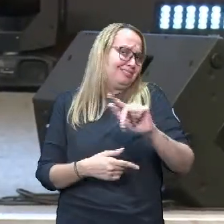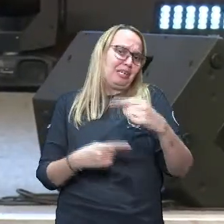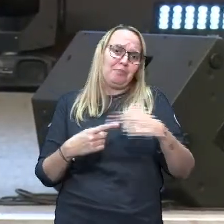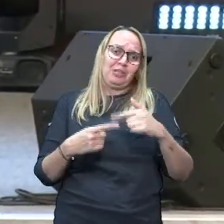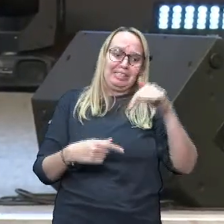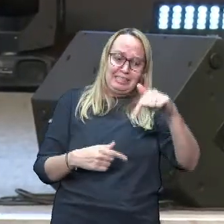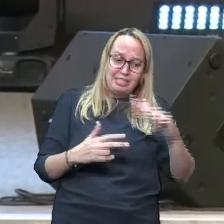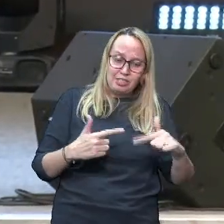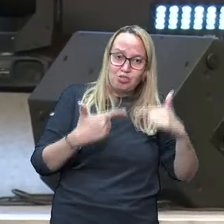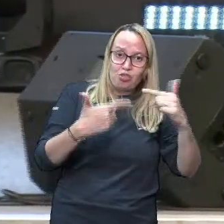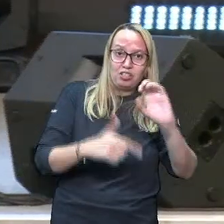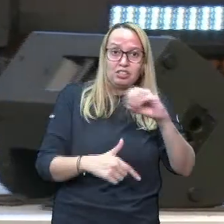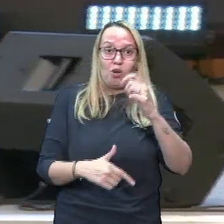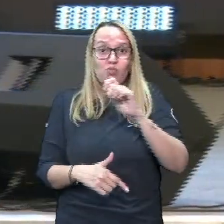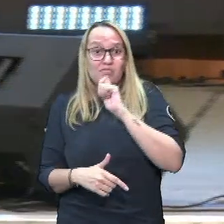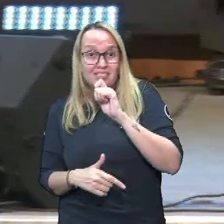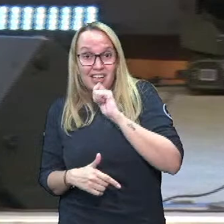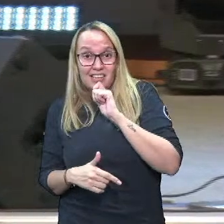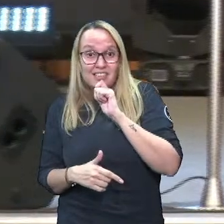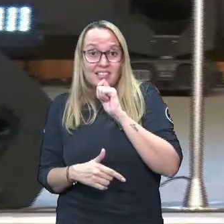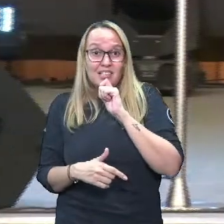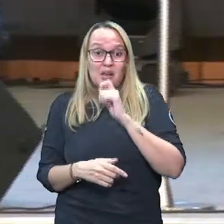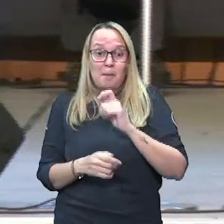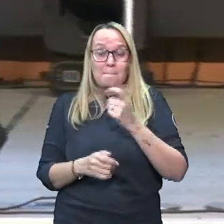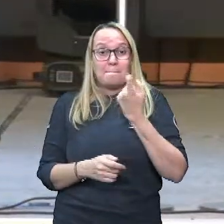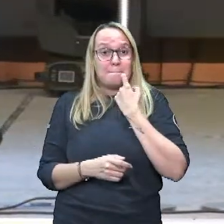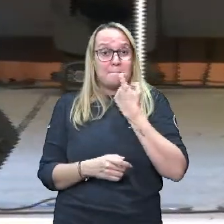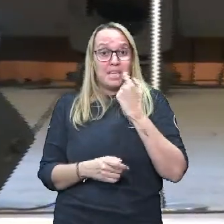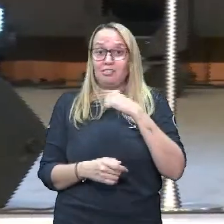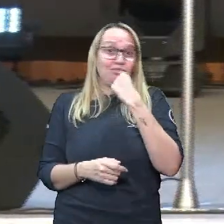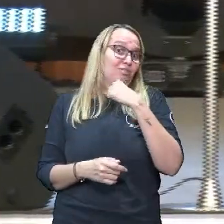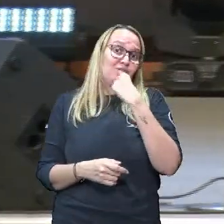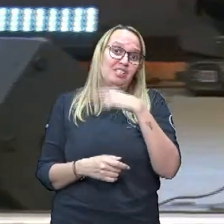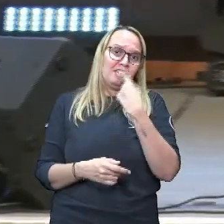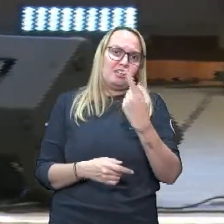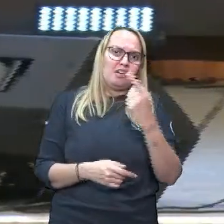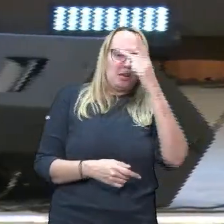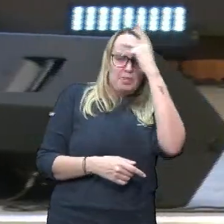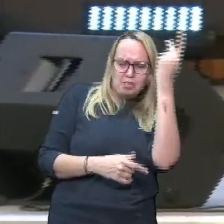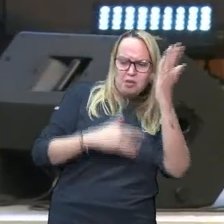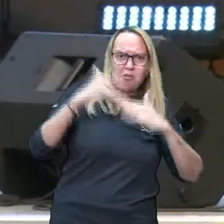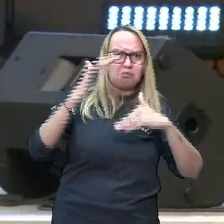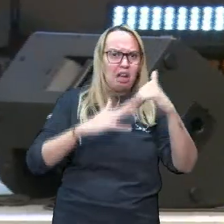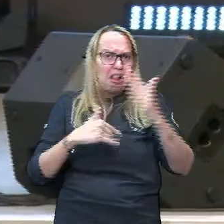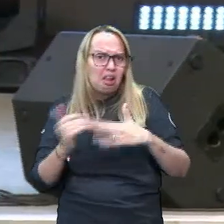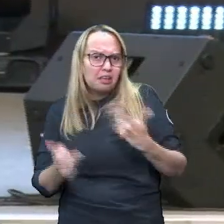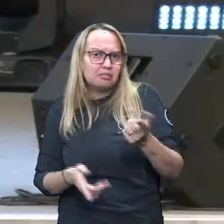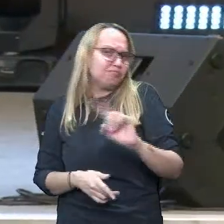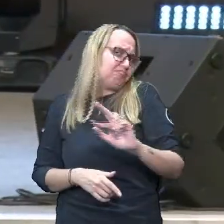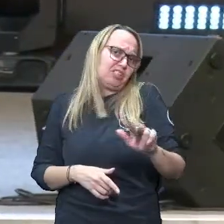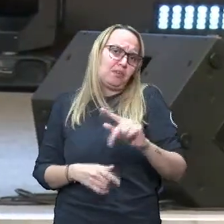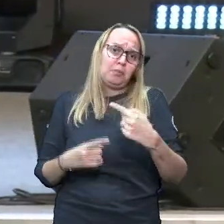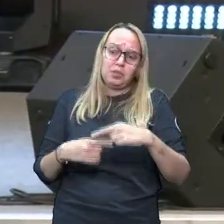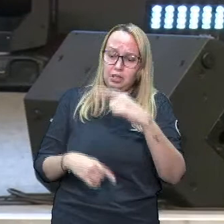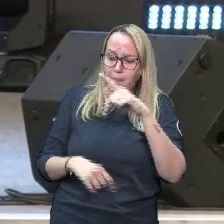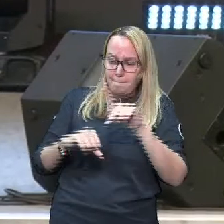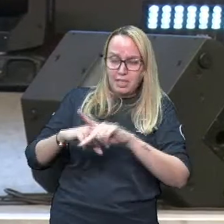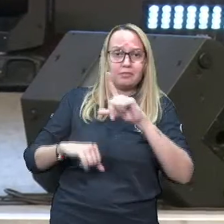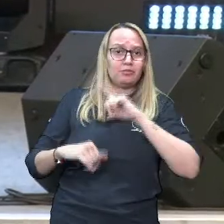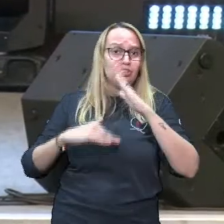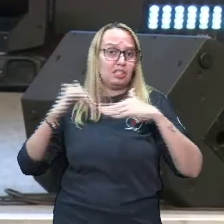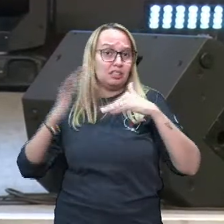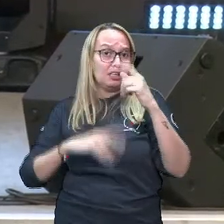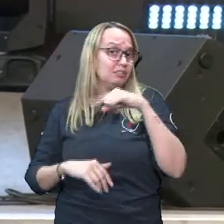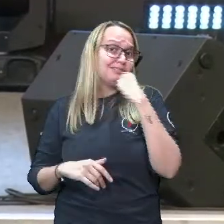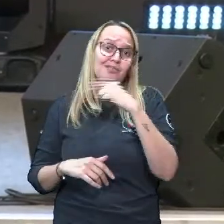sorte ou sem sorte, ninguém pegou peixe nenhum. Pastor, são pessoas com talento? Não, porque Pedro tinha talento para fazer, era profissional, mas também não pegou